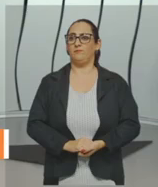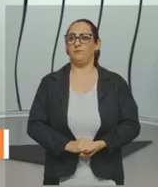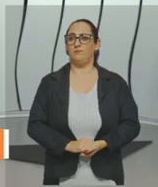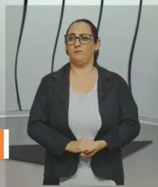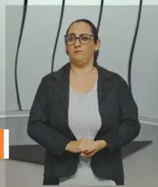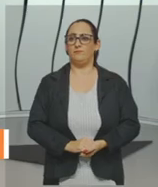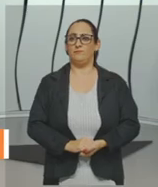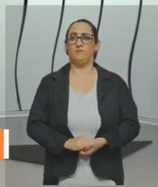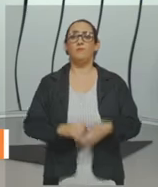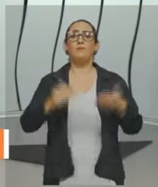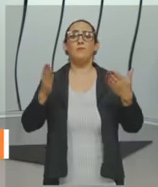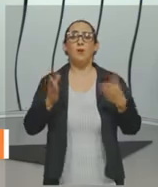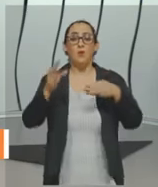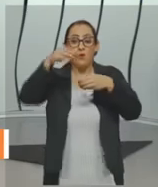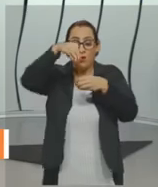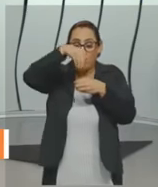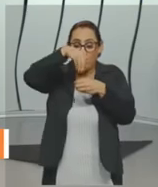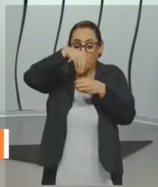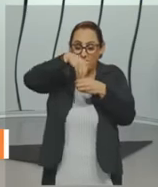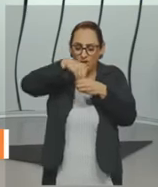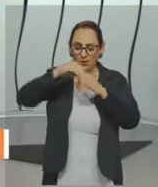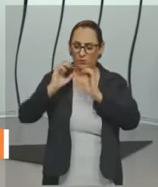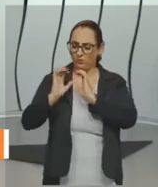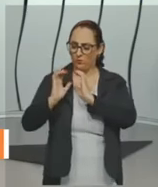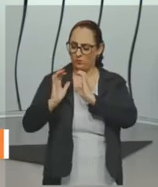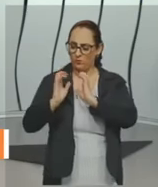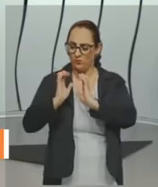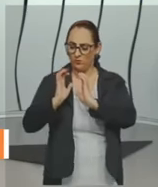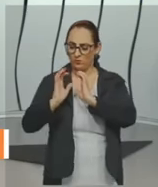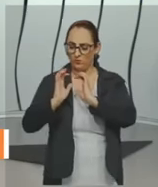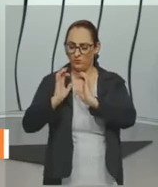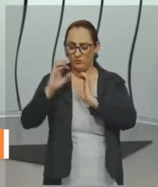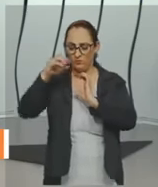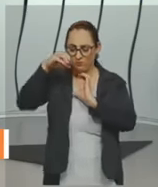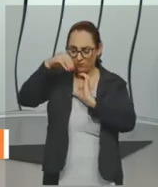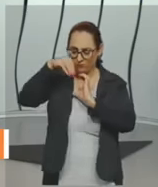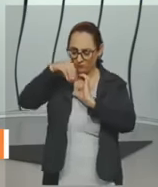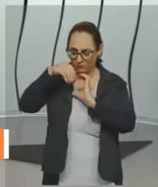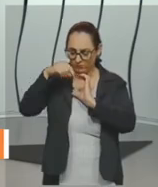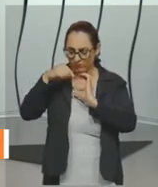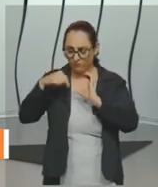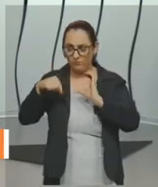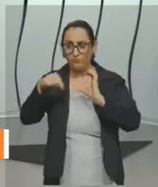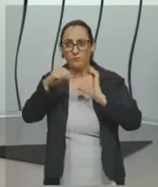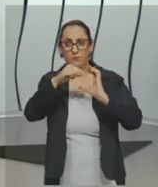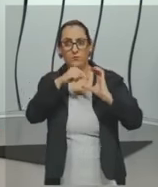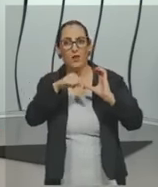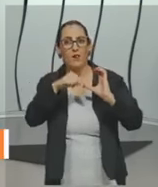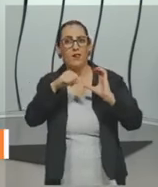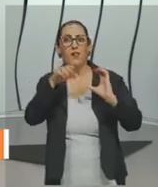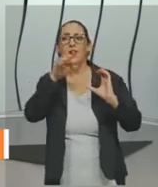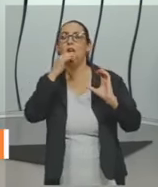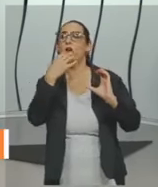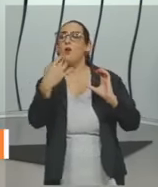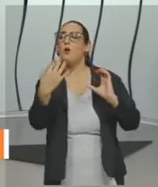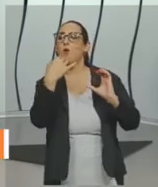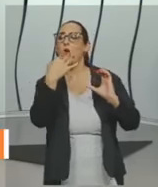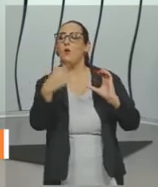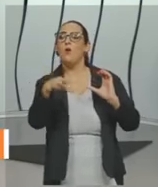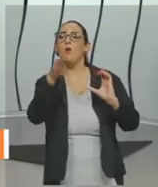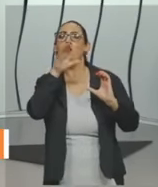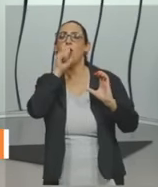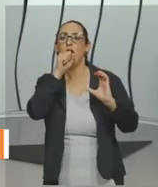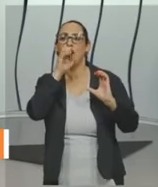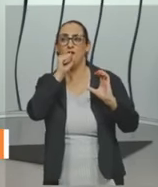Então, vamos ver agora dentro do nosso cérebro. Olha só, nós temos aqui de laranja, uma parte